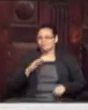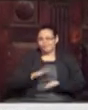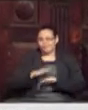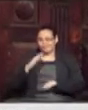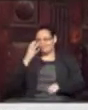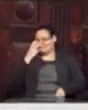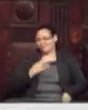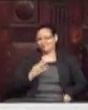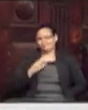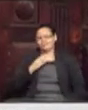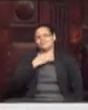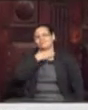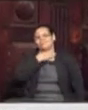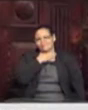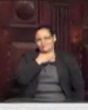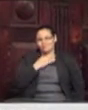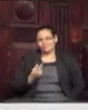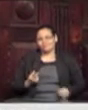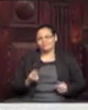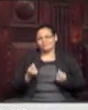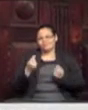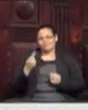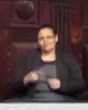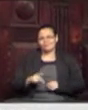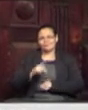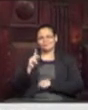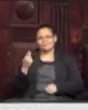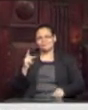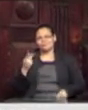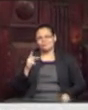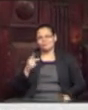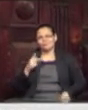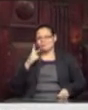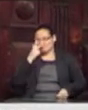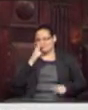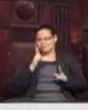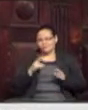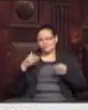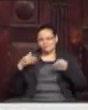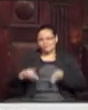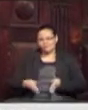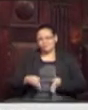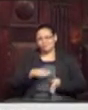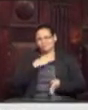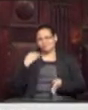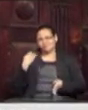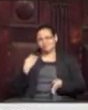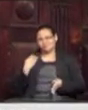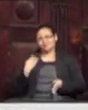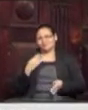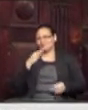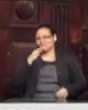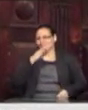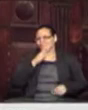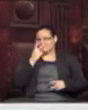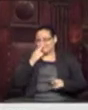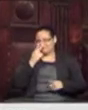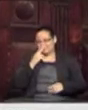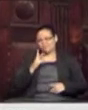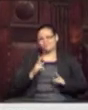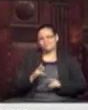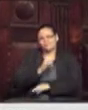crise financeira de sua história. Se trata de um sepultamento. Se trata de uma morte.